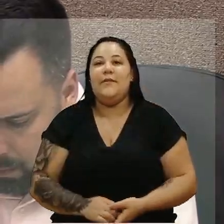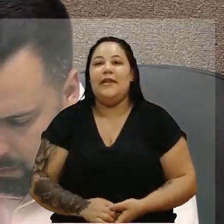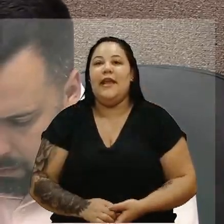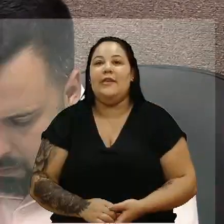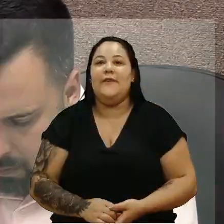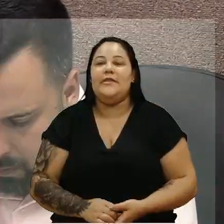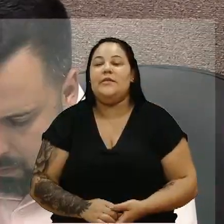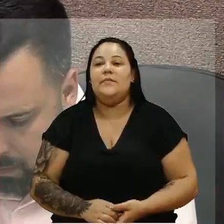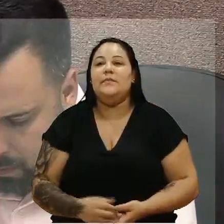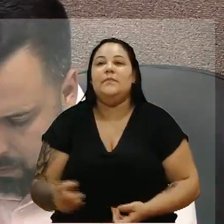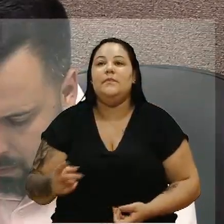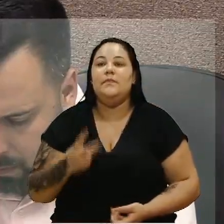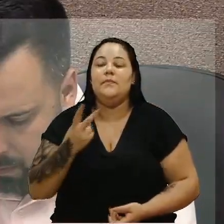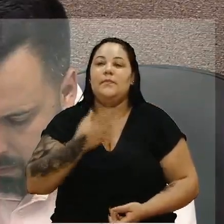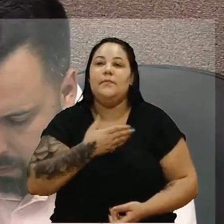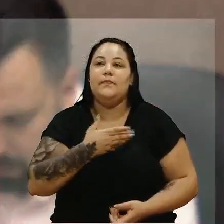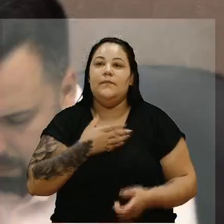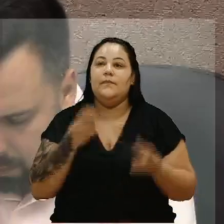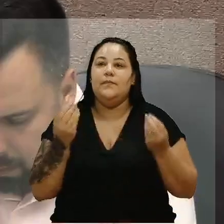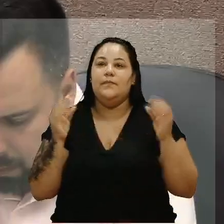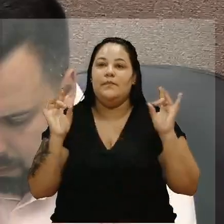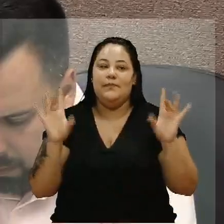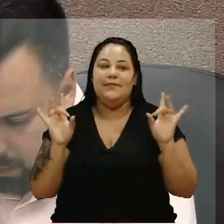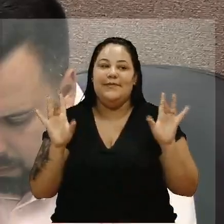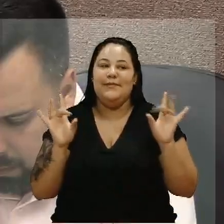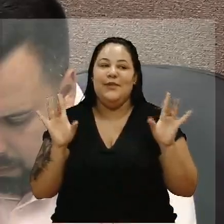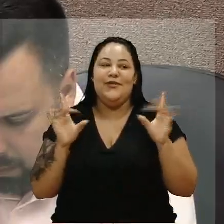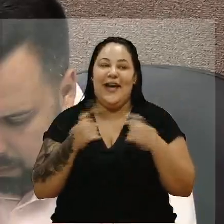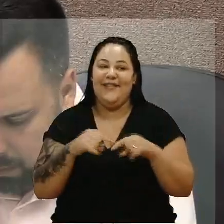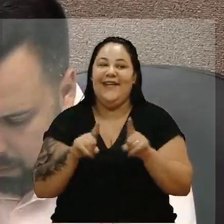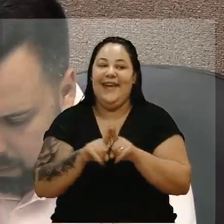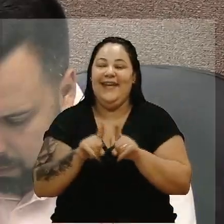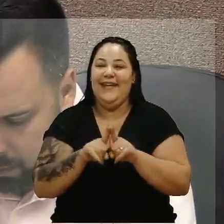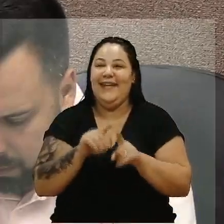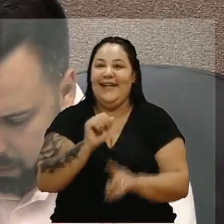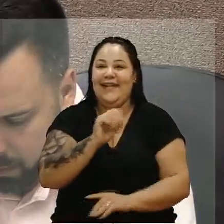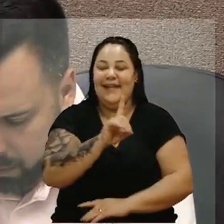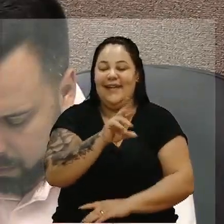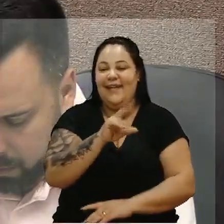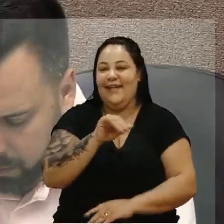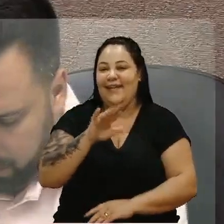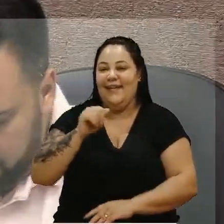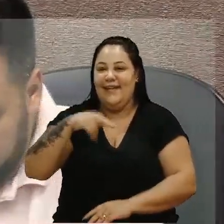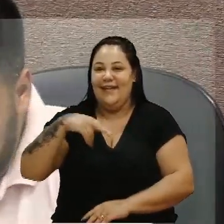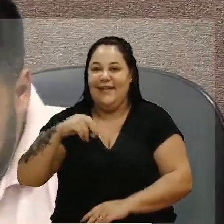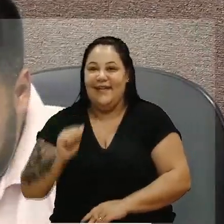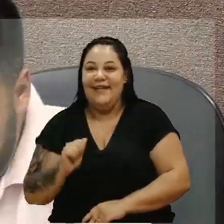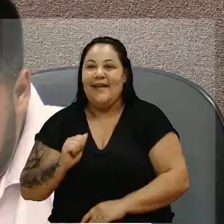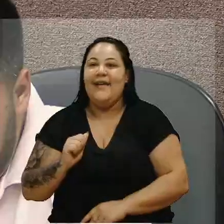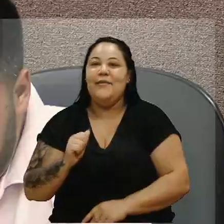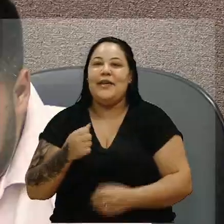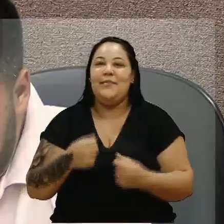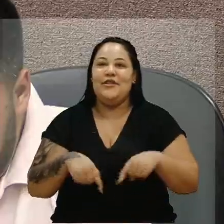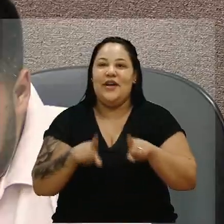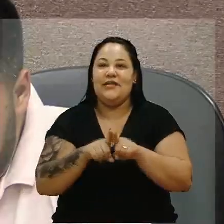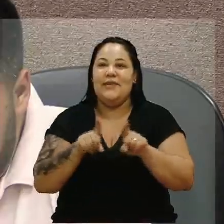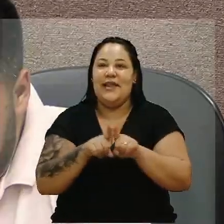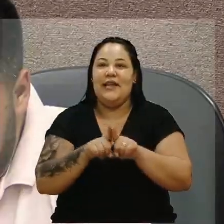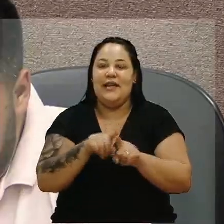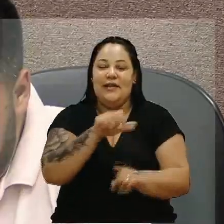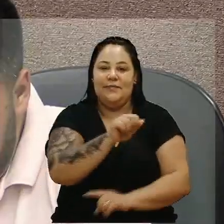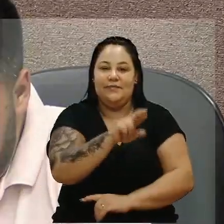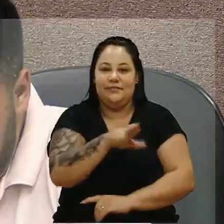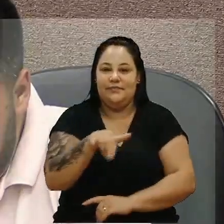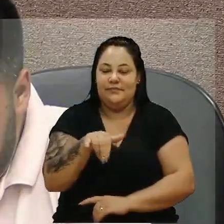especiais, Lisete Ozelami e Adriana Silva, que assumem a nova gestão da ARI Serra Gaúcha, Associação Rio Grandense